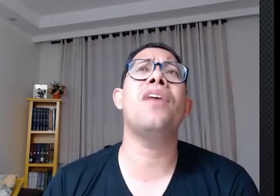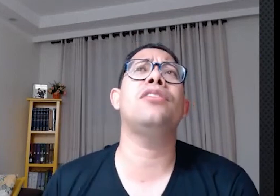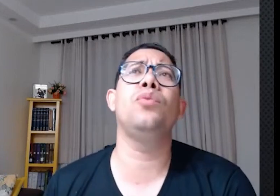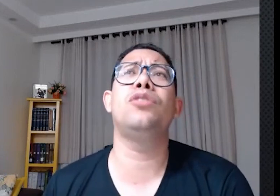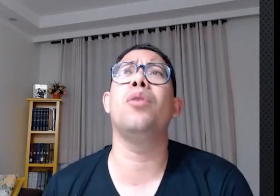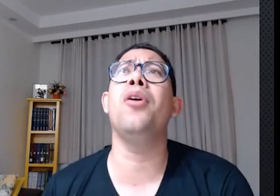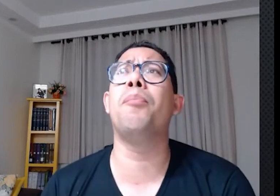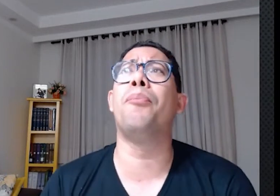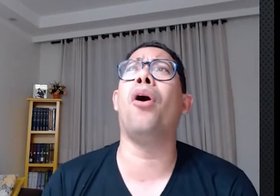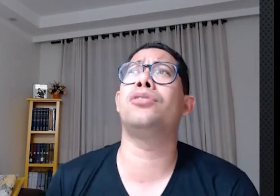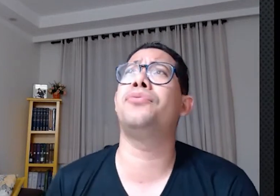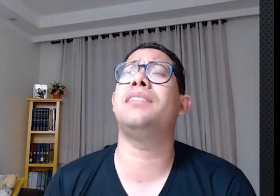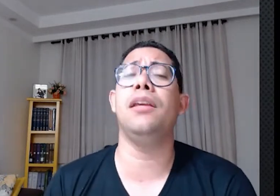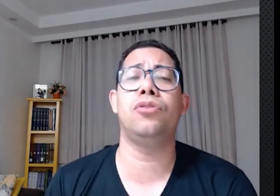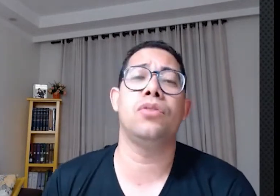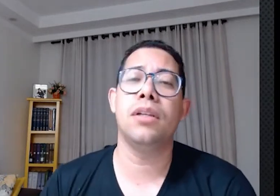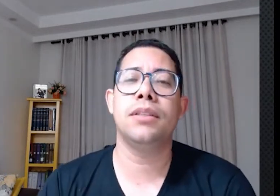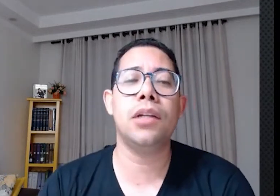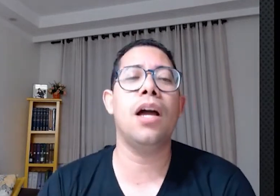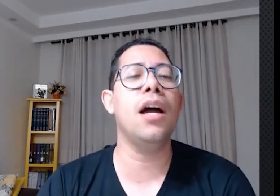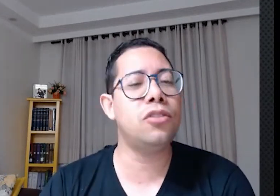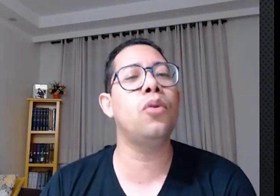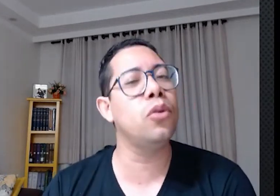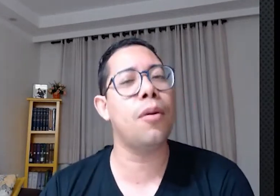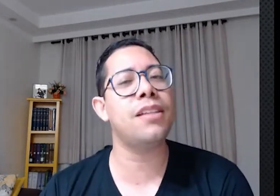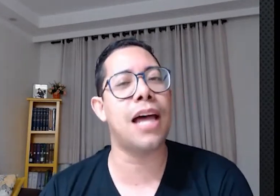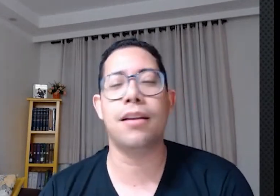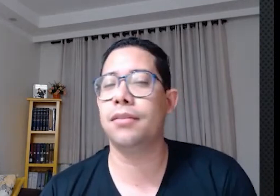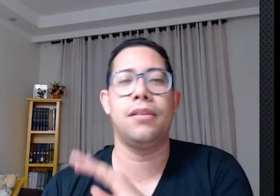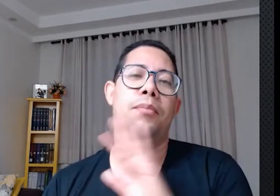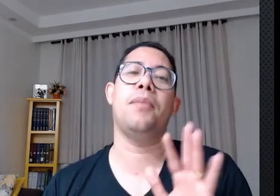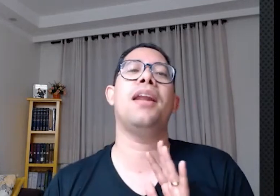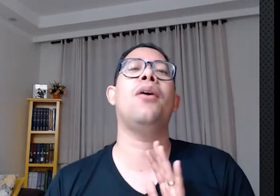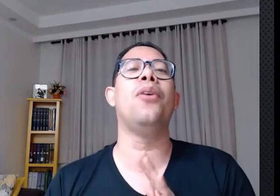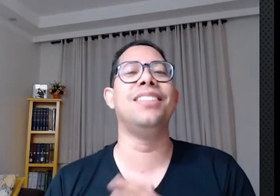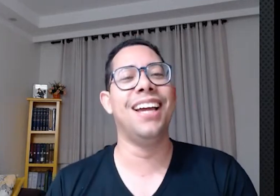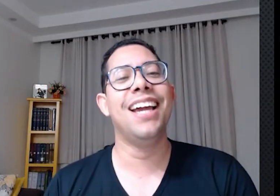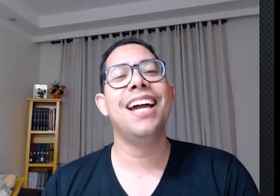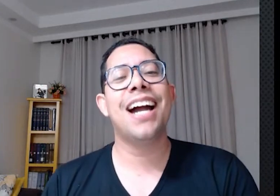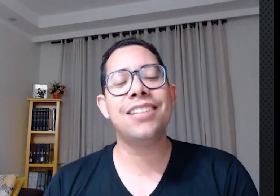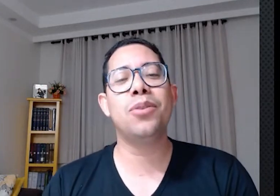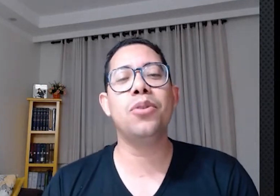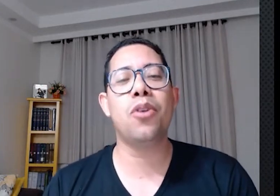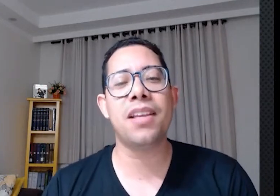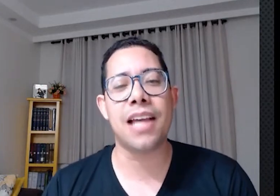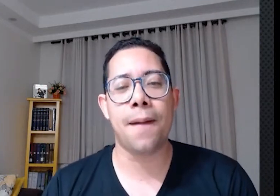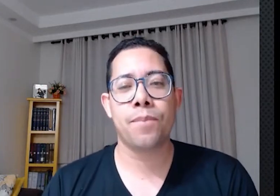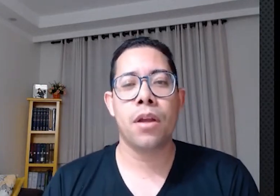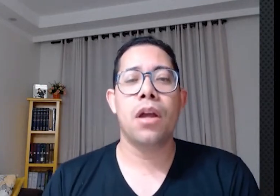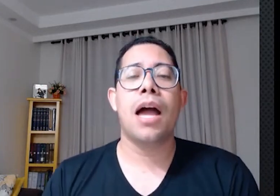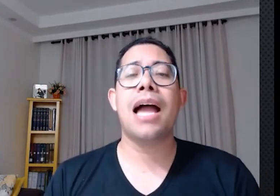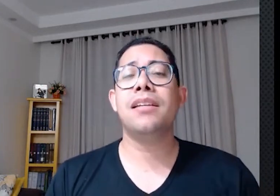como que eu faço isso? Como que eu posso fazer isso? Certo? Antes do culto começar. Primeira coisa. Antes do culto